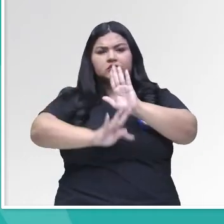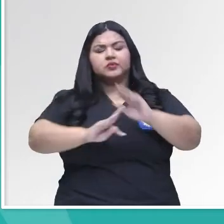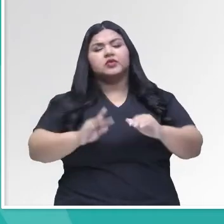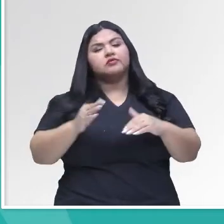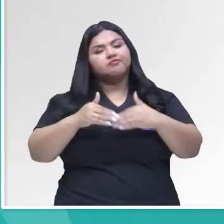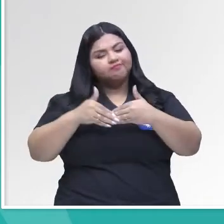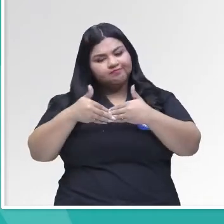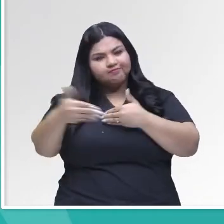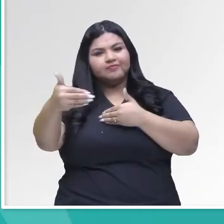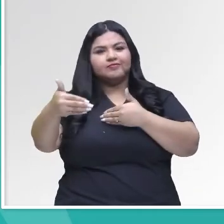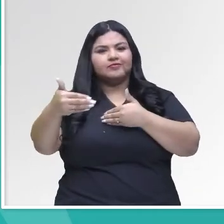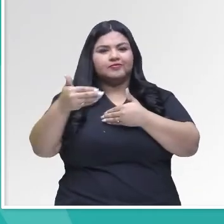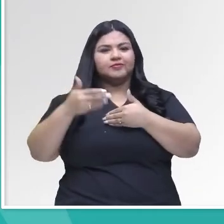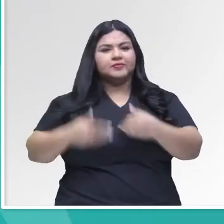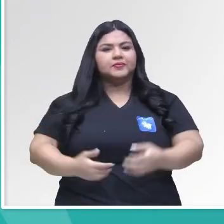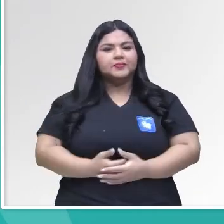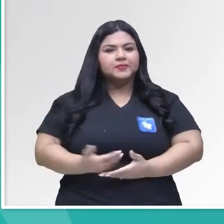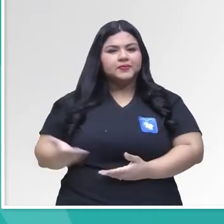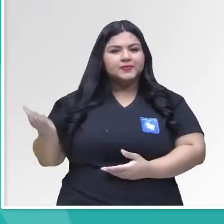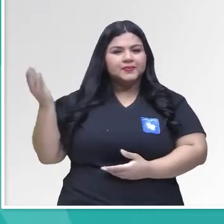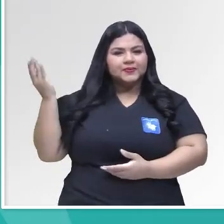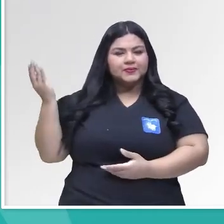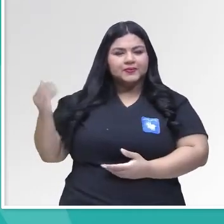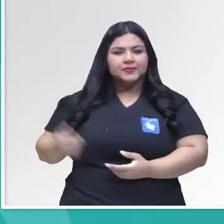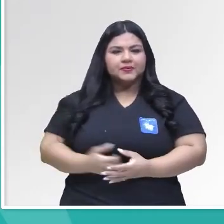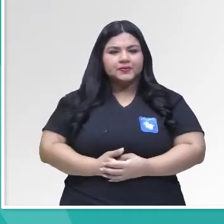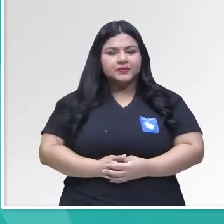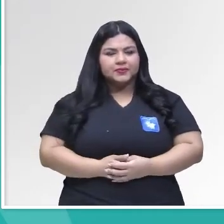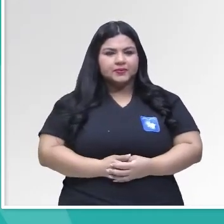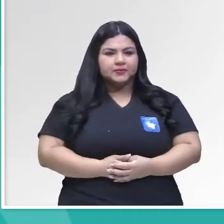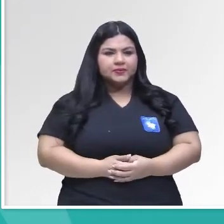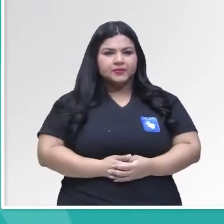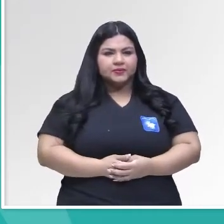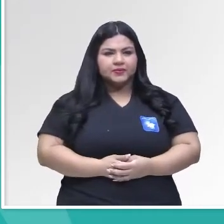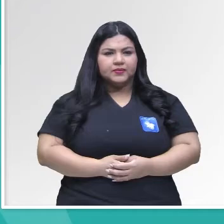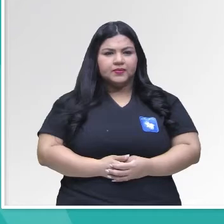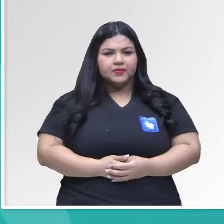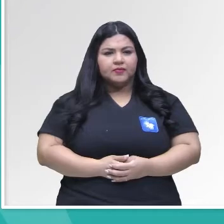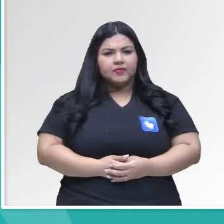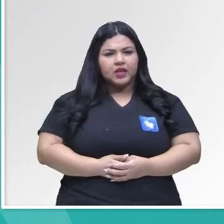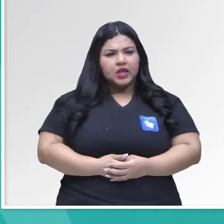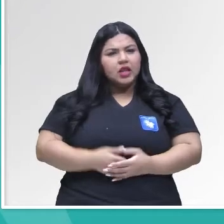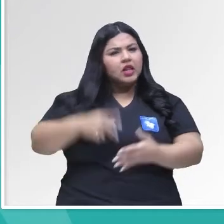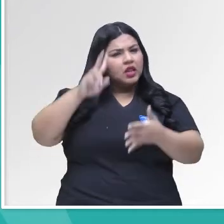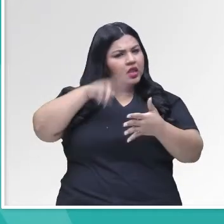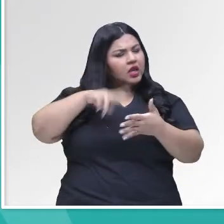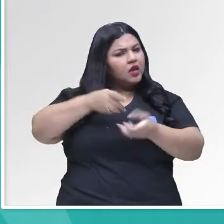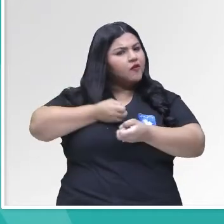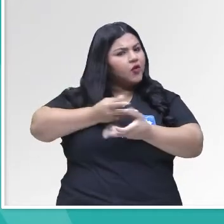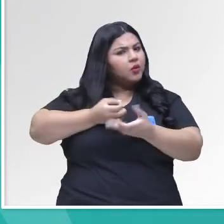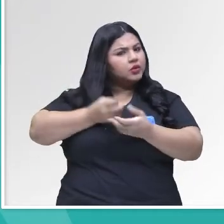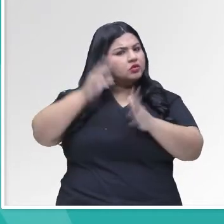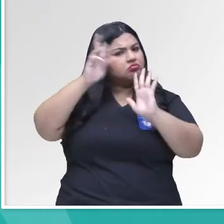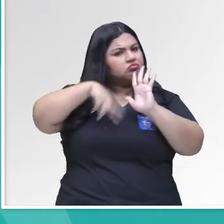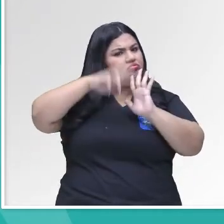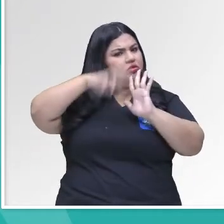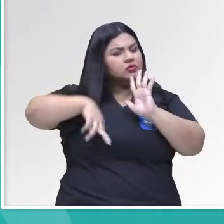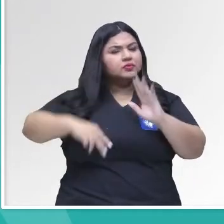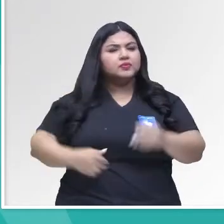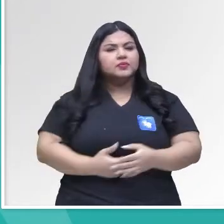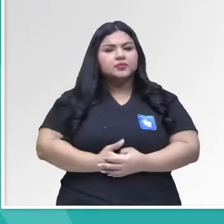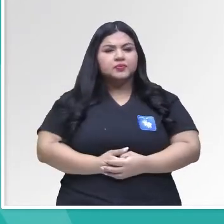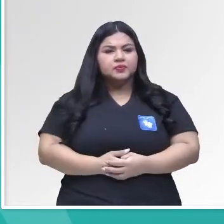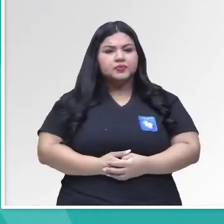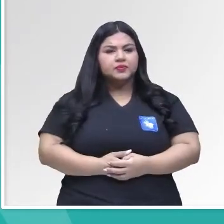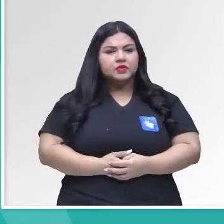avançando um pouquinho mais. Observa. Olha o que temos aí. Por favor, leia a informação. Isso, leia a informação. Tá bom? O